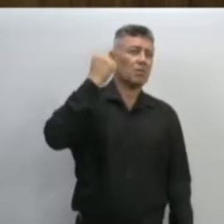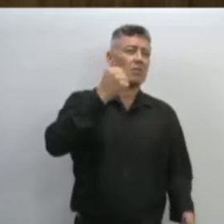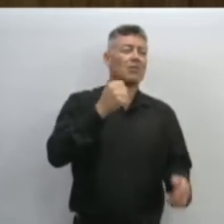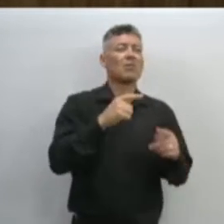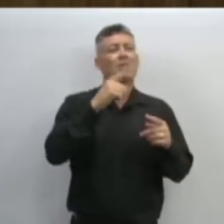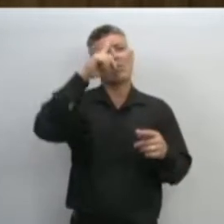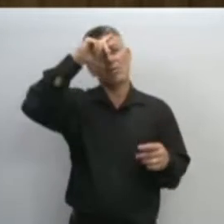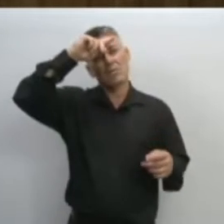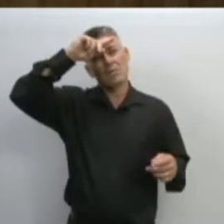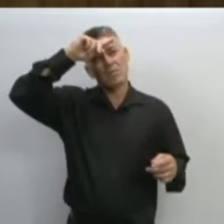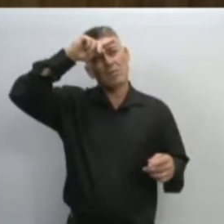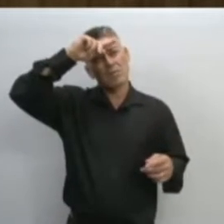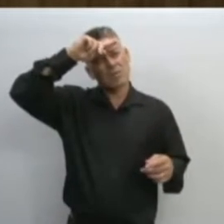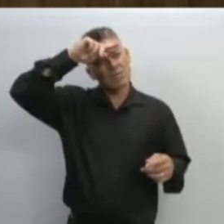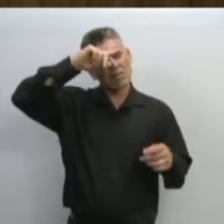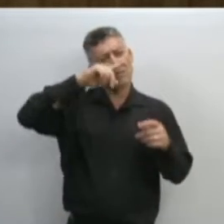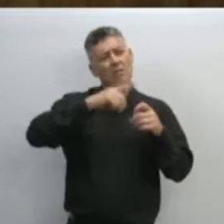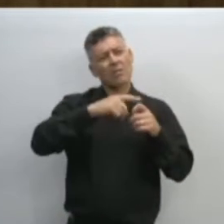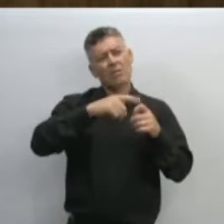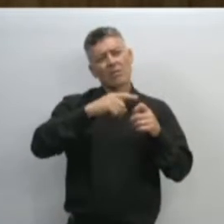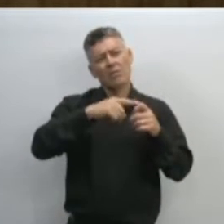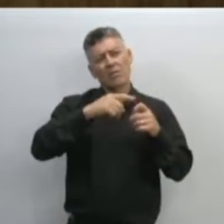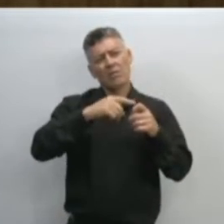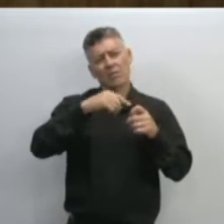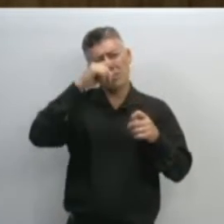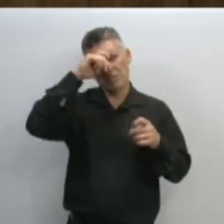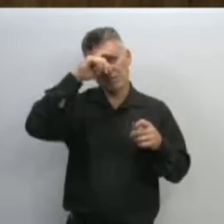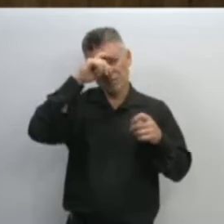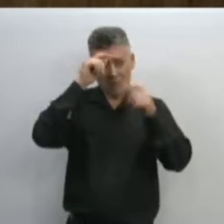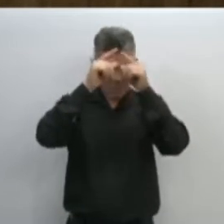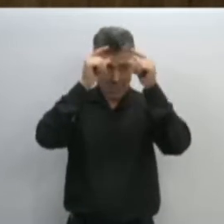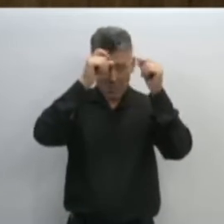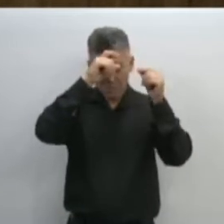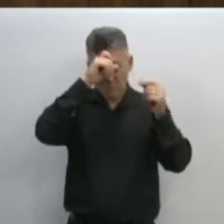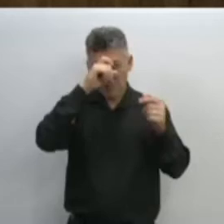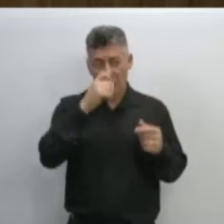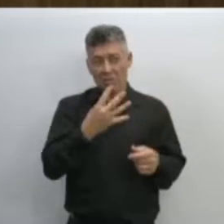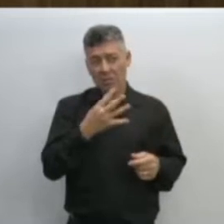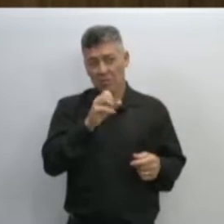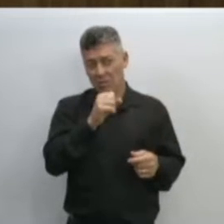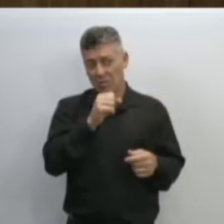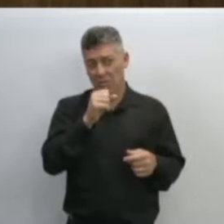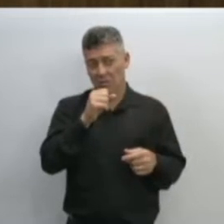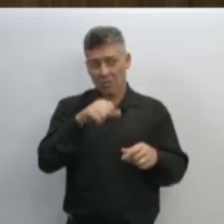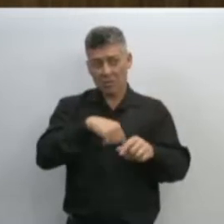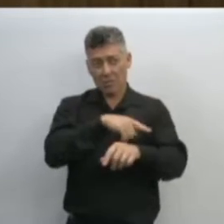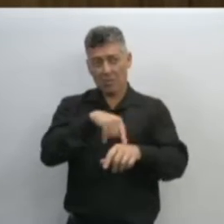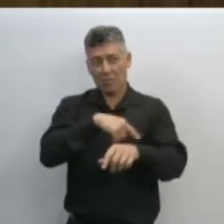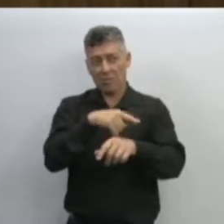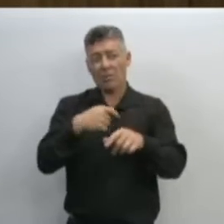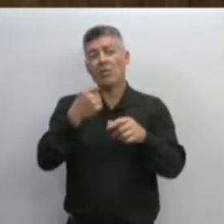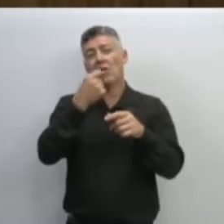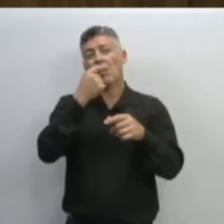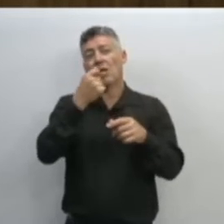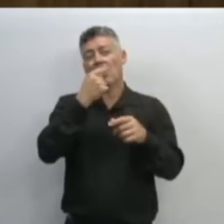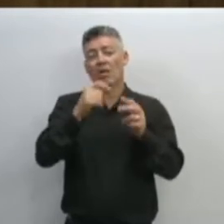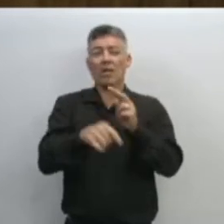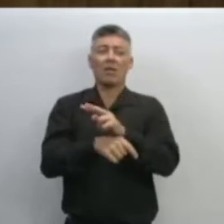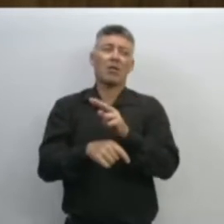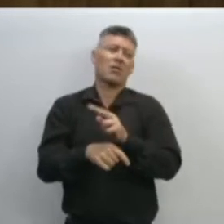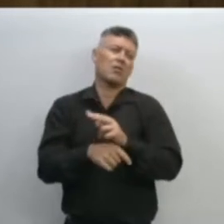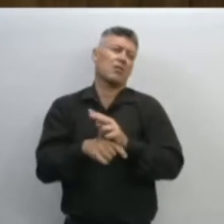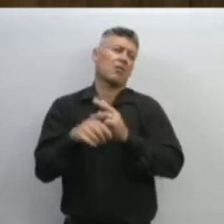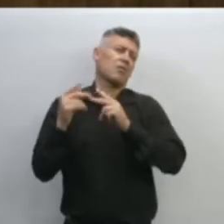Teve que se deslocar uma viatura da Guarda Municipal para passar lá 48 horas, enquanto o cidadão estava lá tomando medicamento, foi deslocada uma